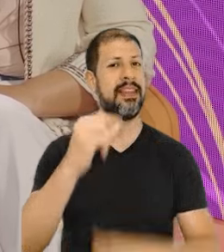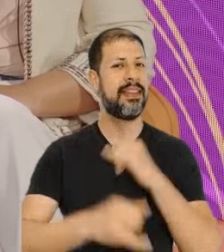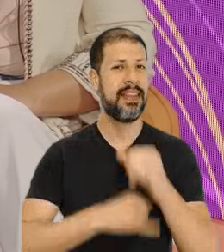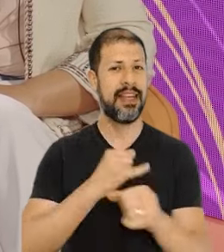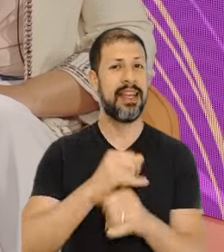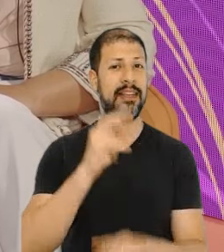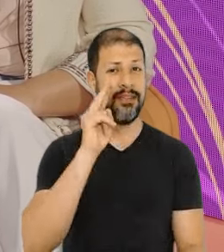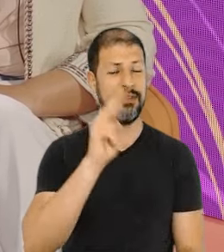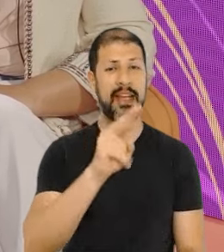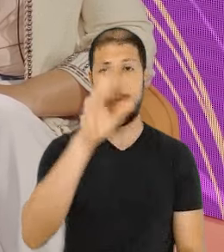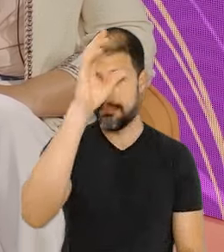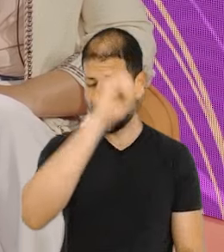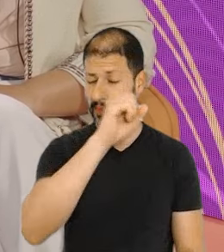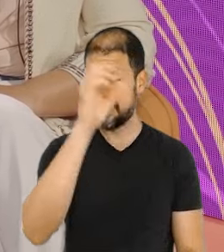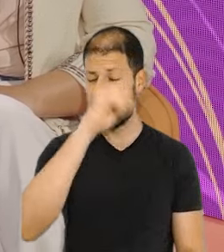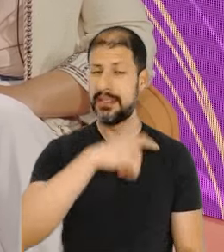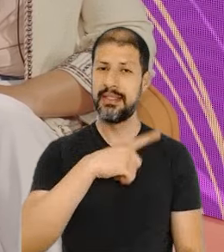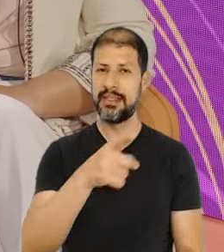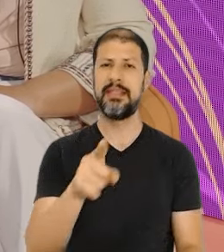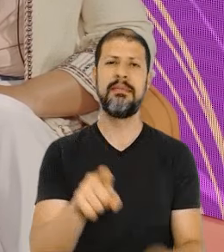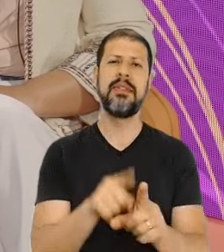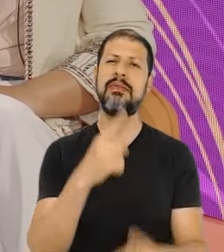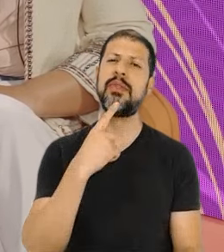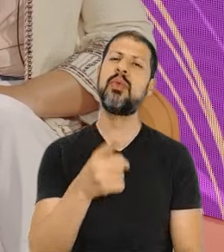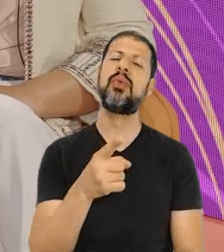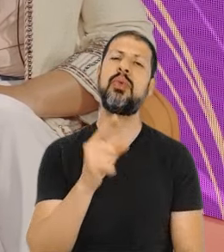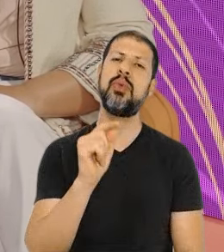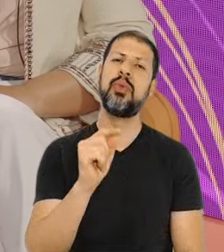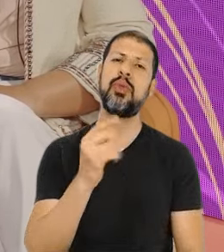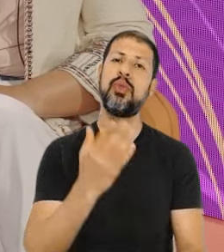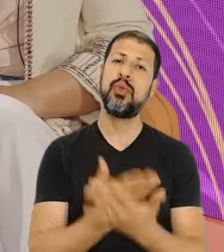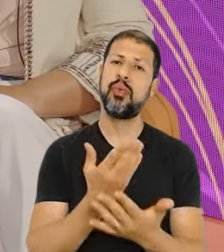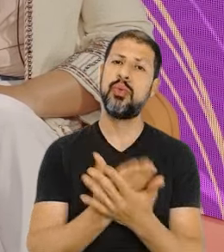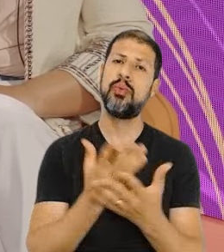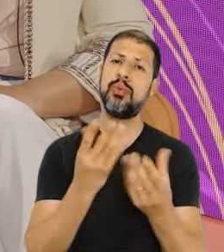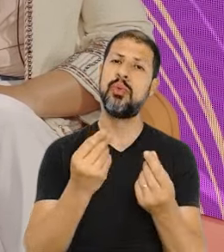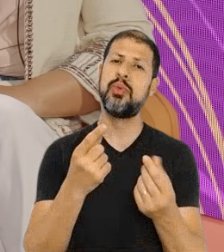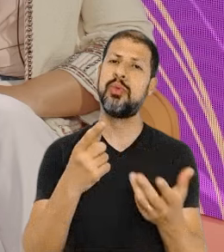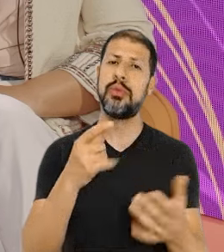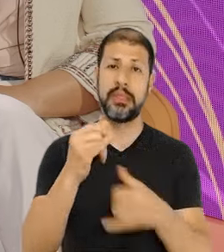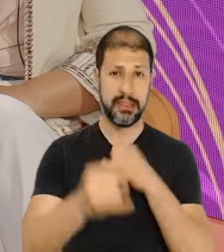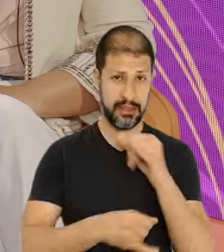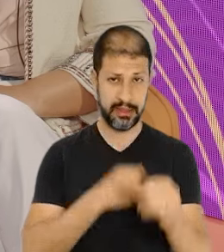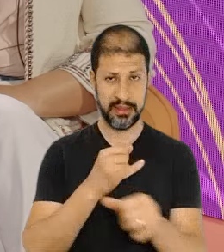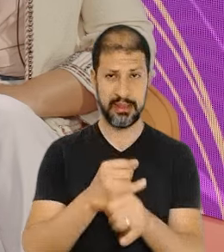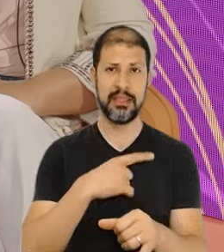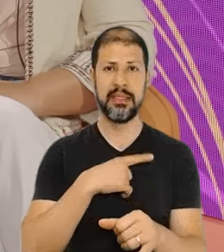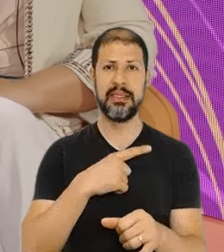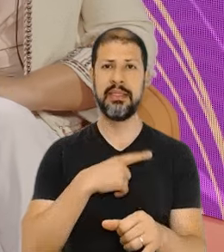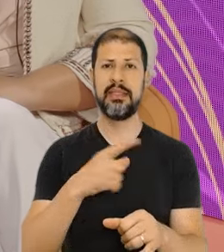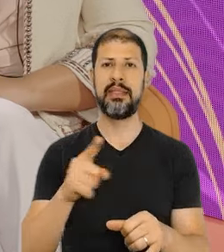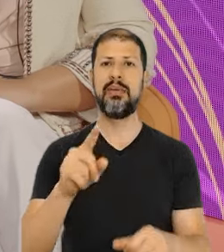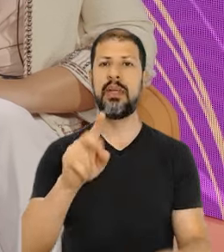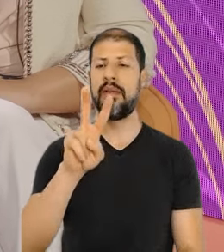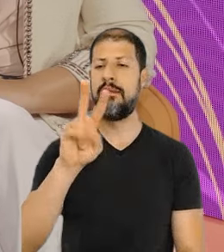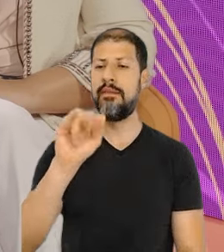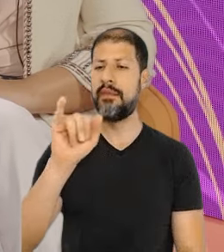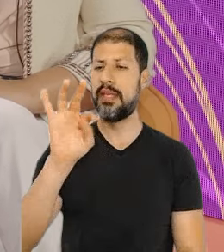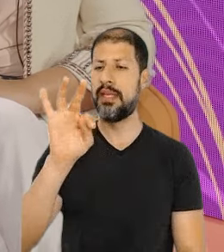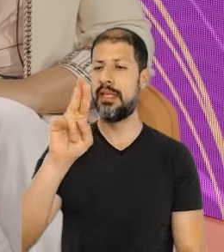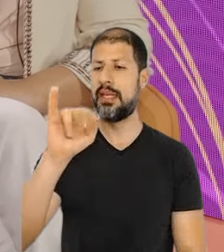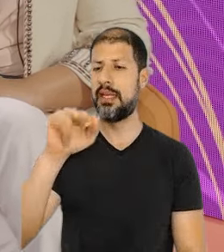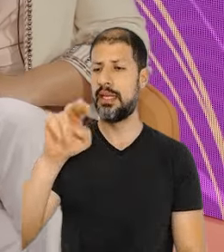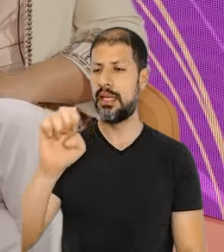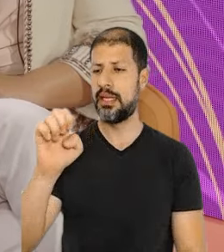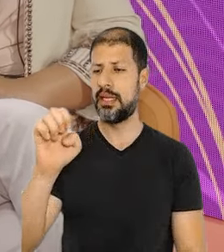você consegue tirar tem e até você falou que você estudou muito de forma online A gente tem o vitrine sebrai então se